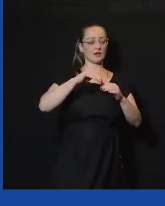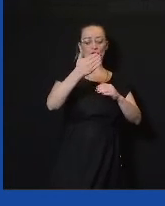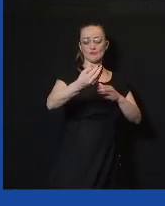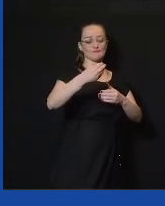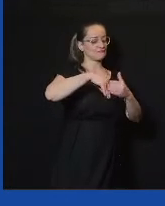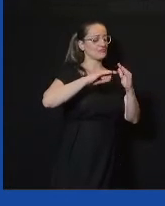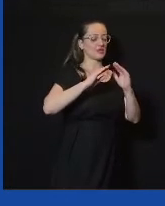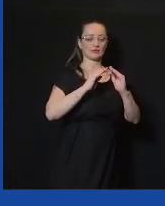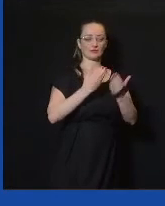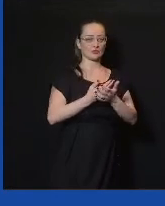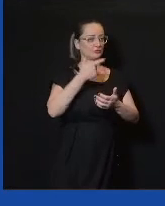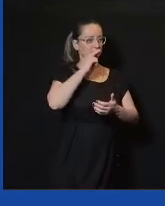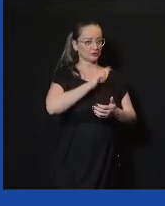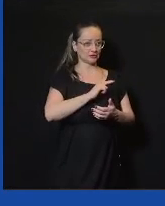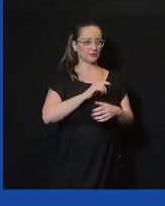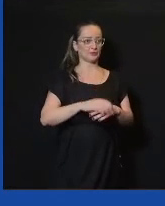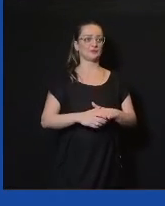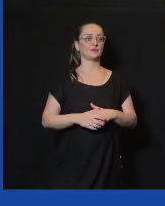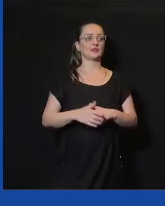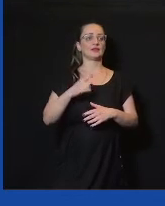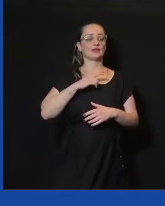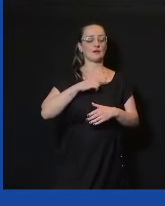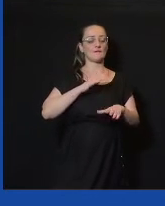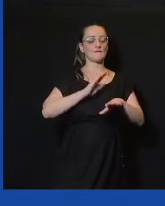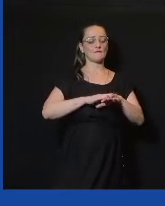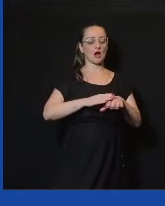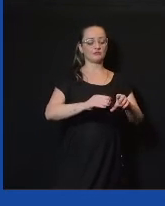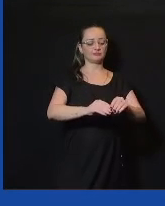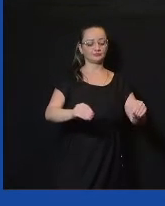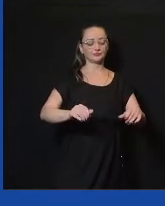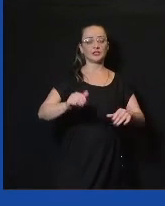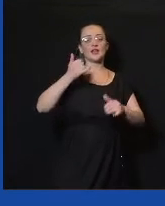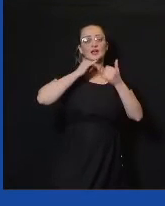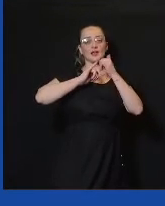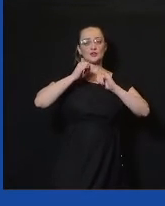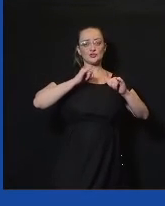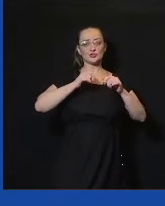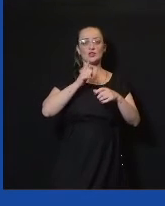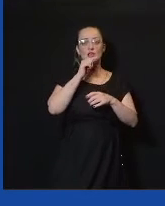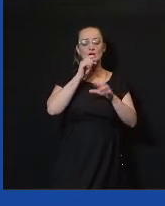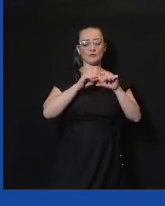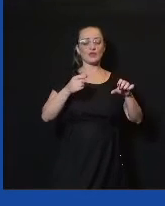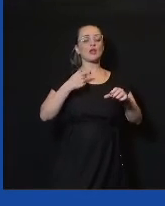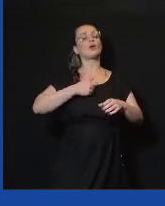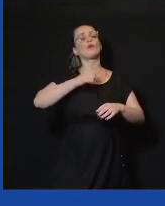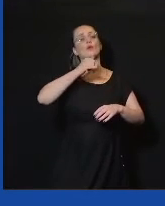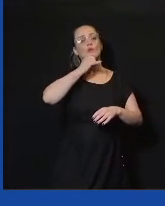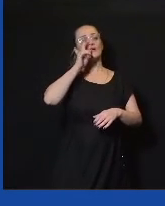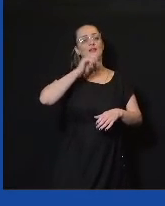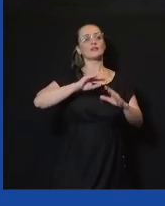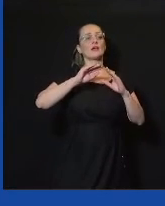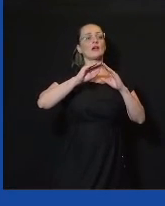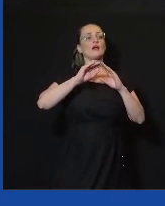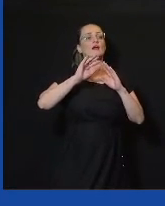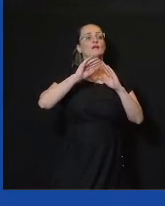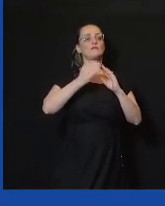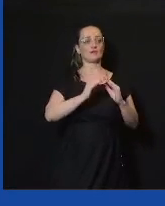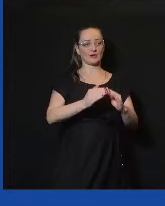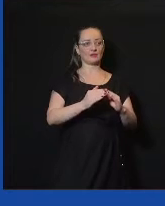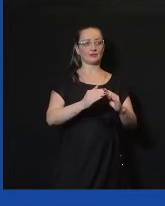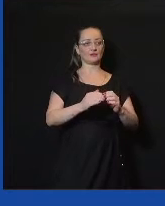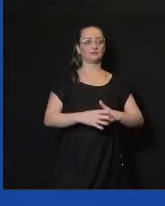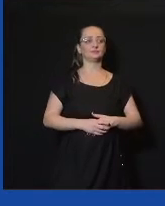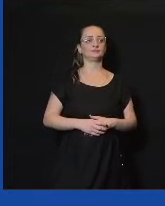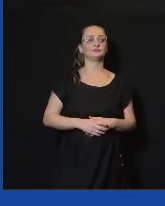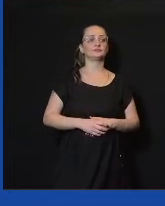asfalto, sem saneamento básico, sem energia, sem água encanada, eu sou favela. E eu me orgulho muito de falar que eu sou favela.